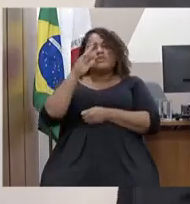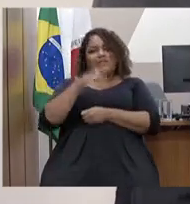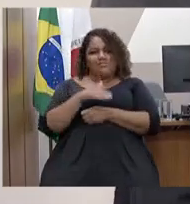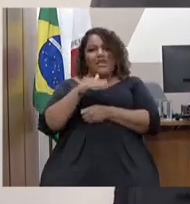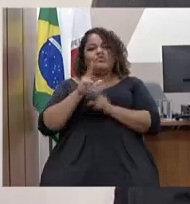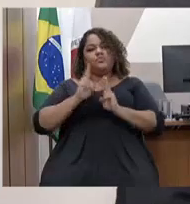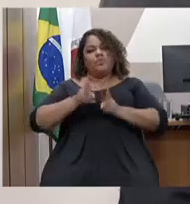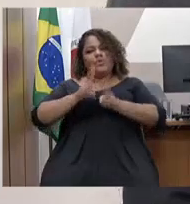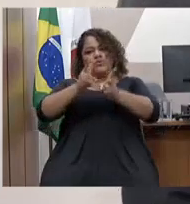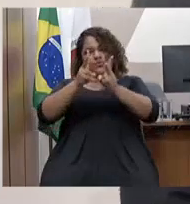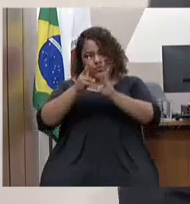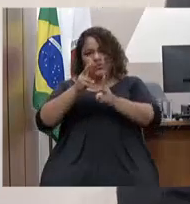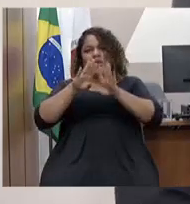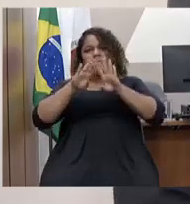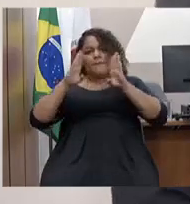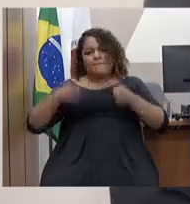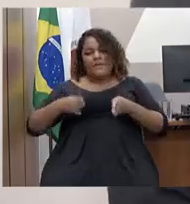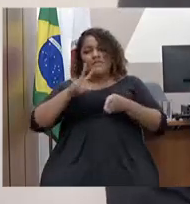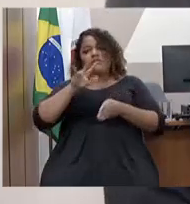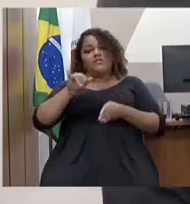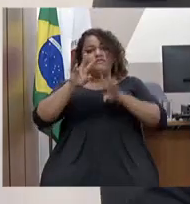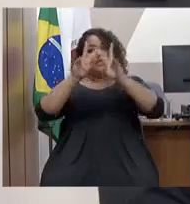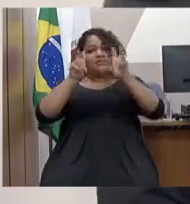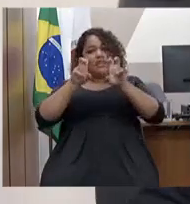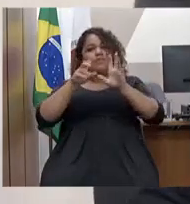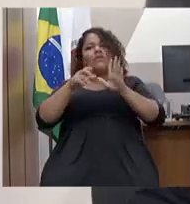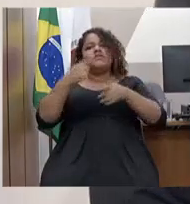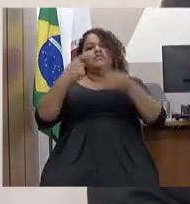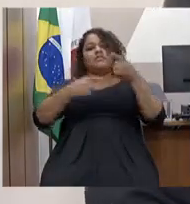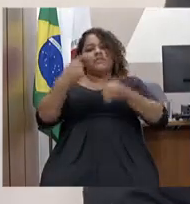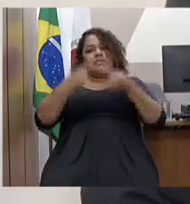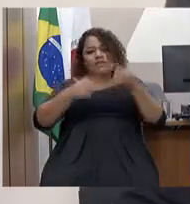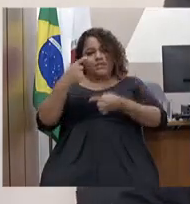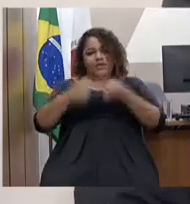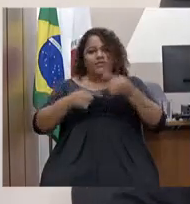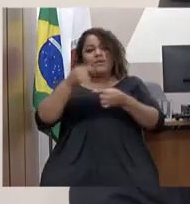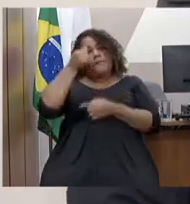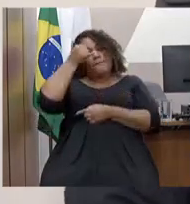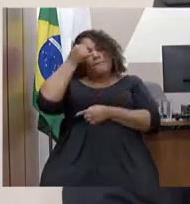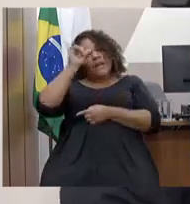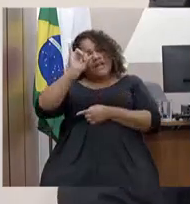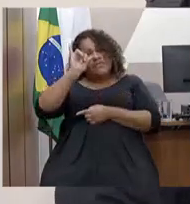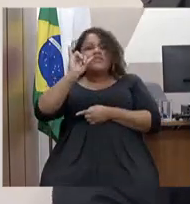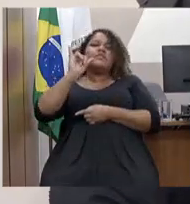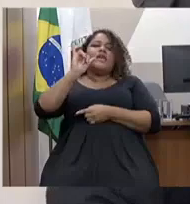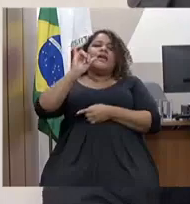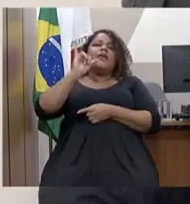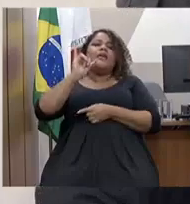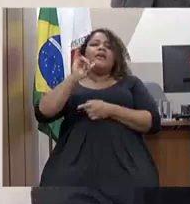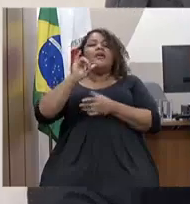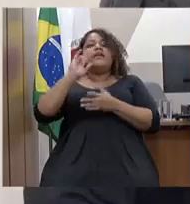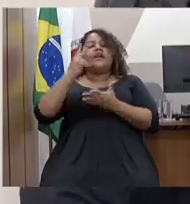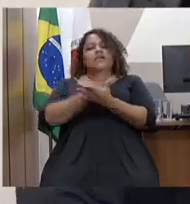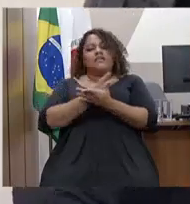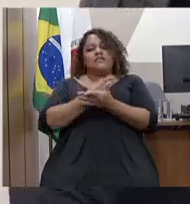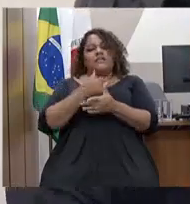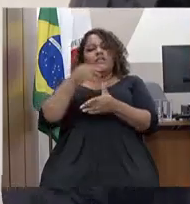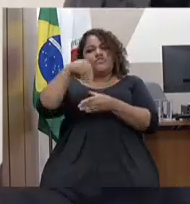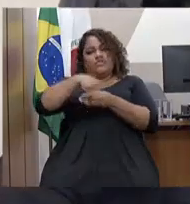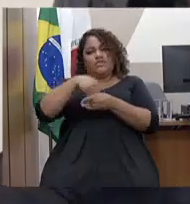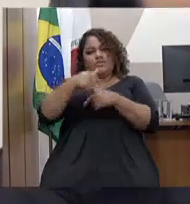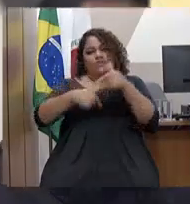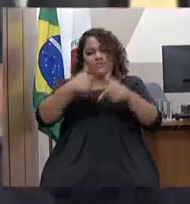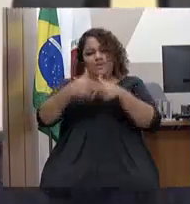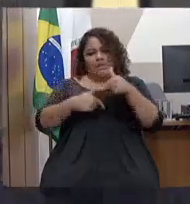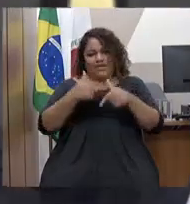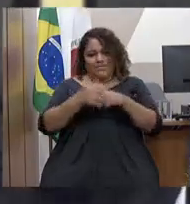continuidade da próxima mesa que irá debater sobre prevenção e combate aos acidentes de trabalho desafios e estratégias